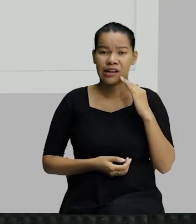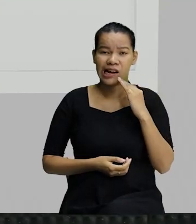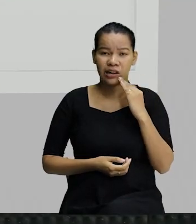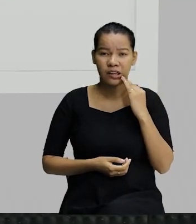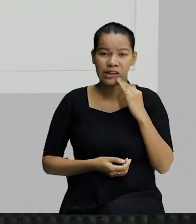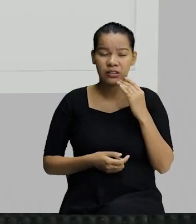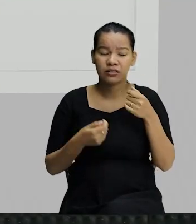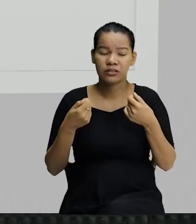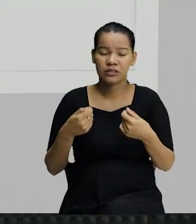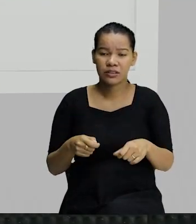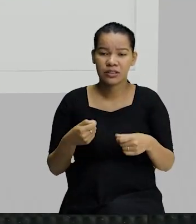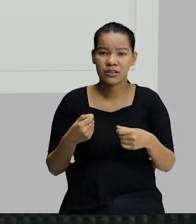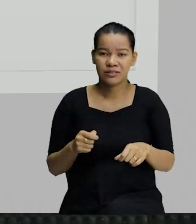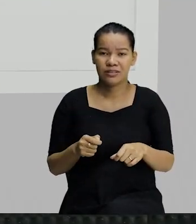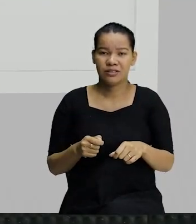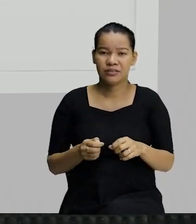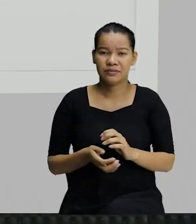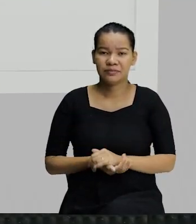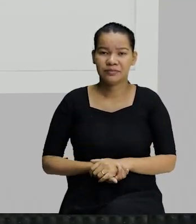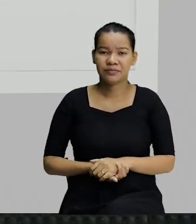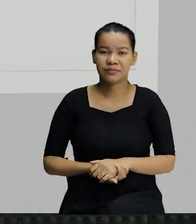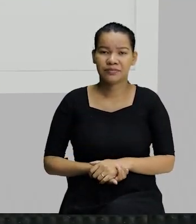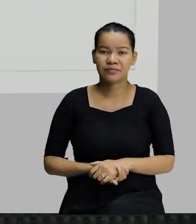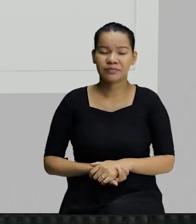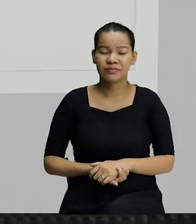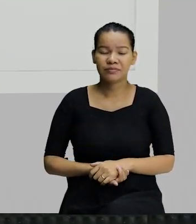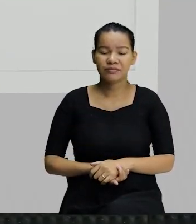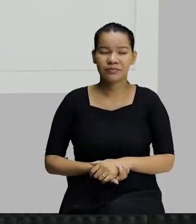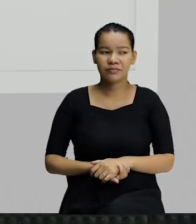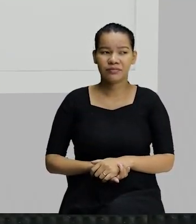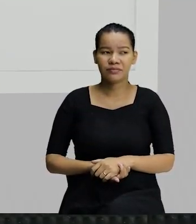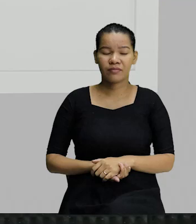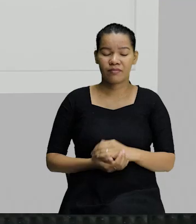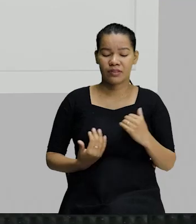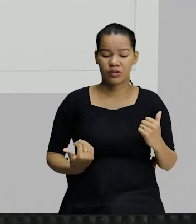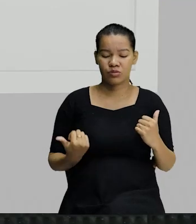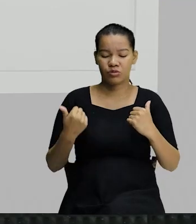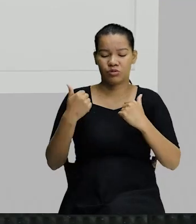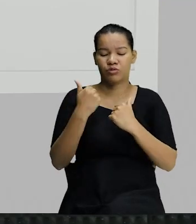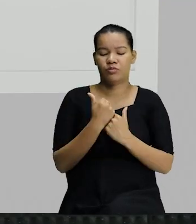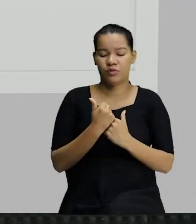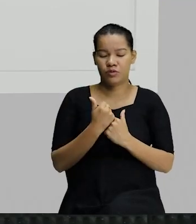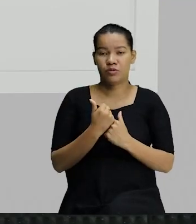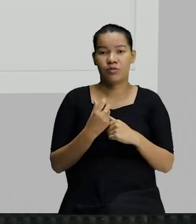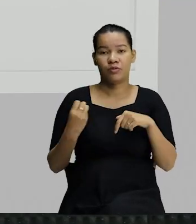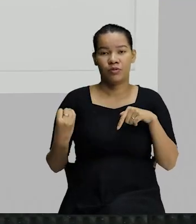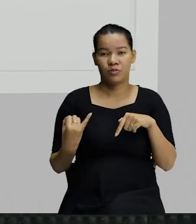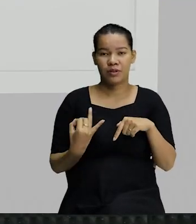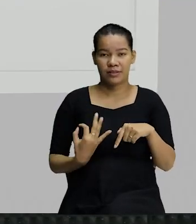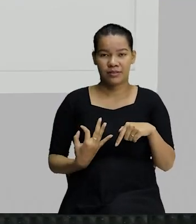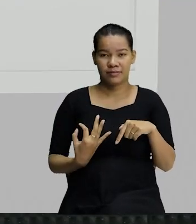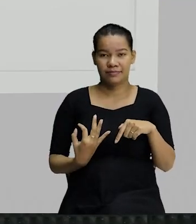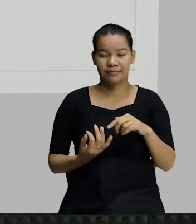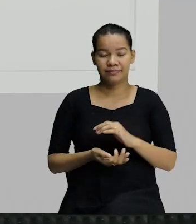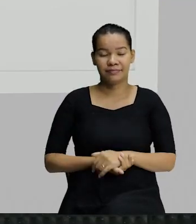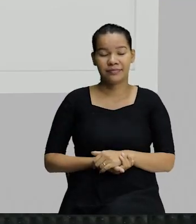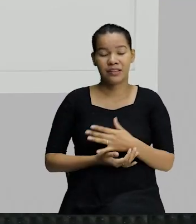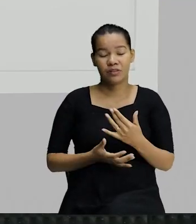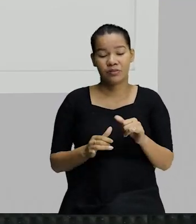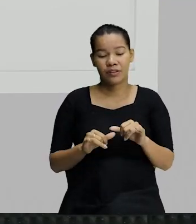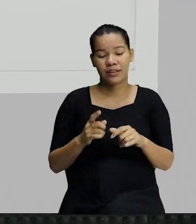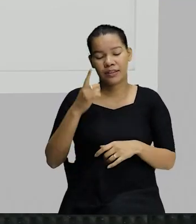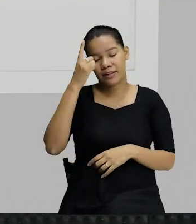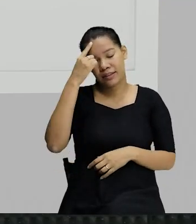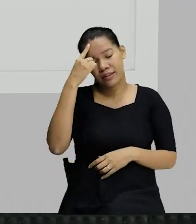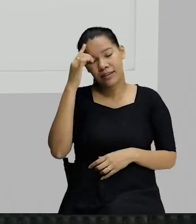Eles precisam ser muito bem substituídos por virtudes. E aí fica aquela